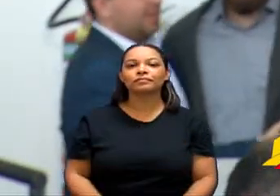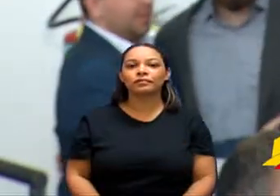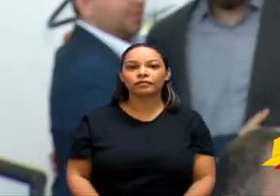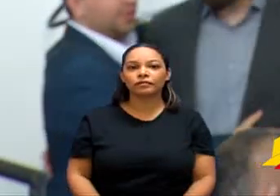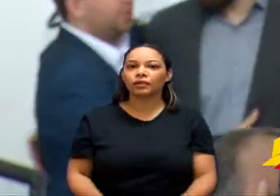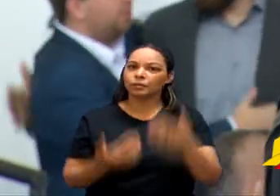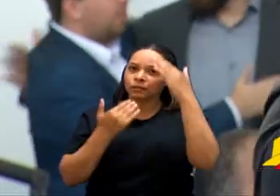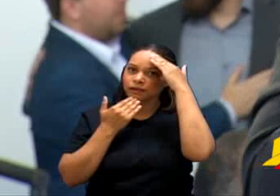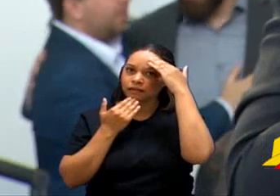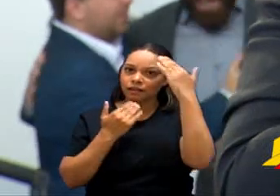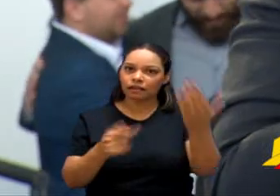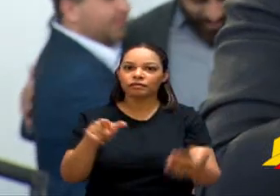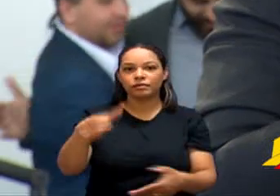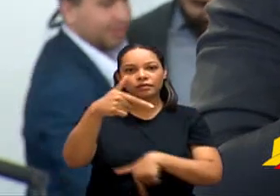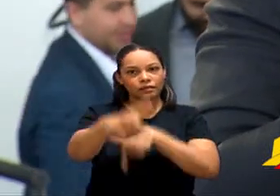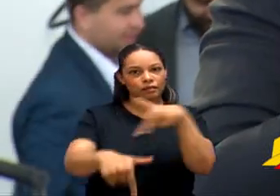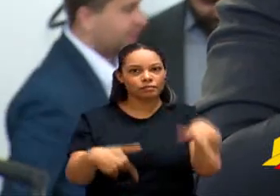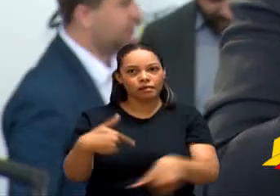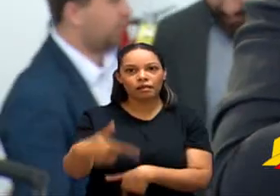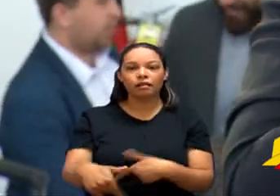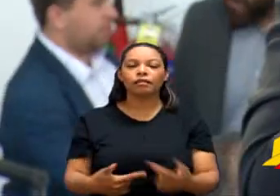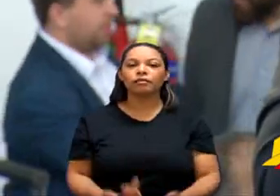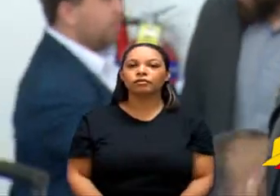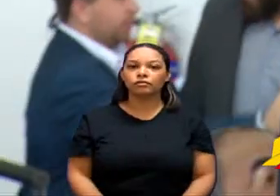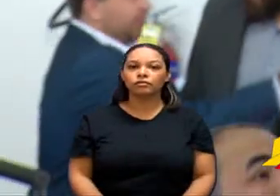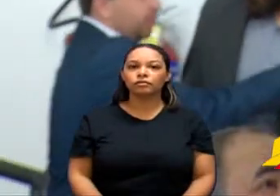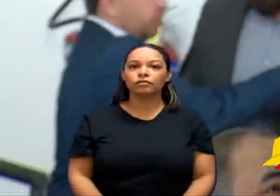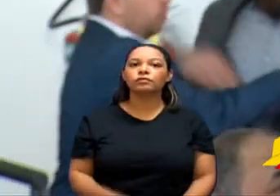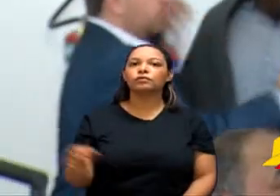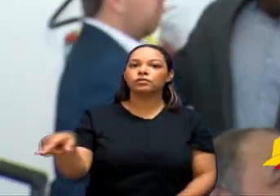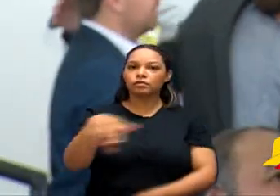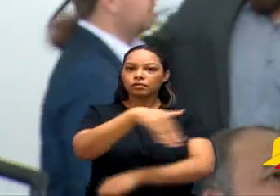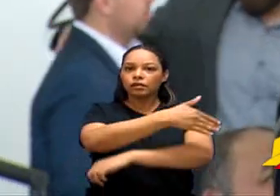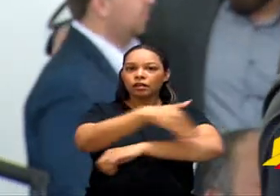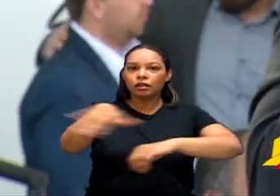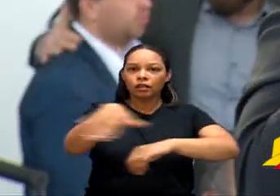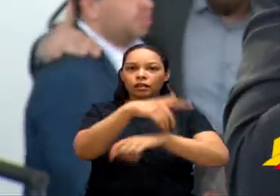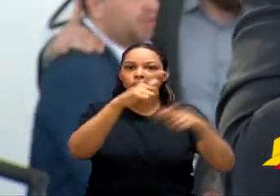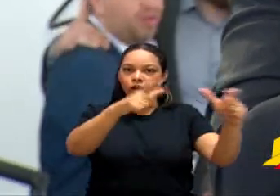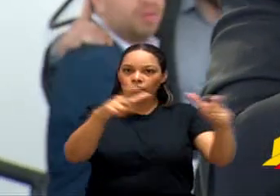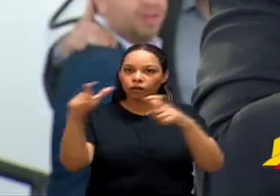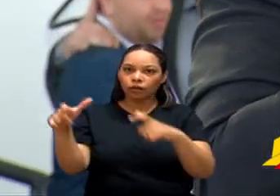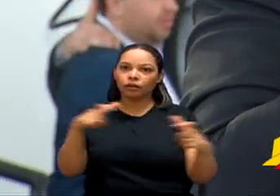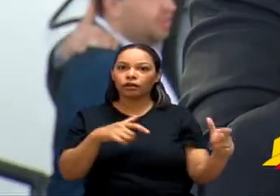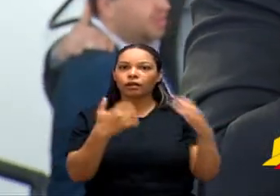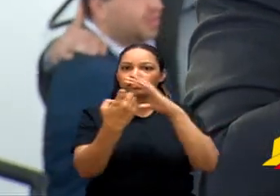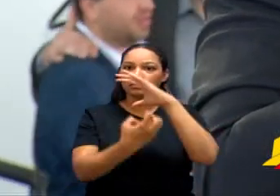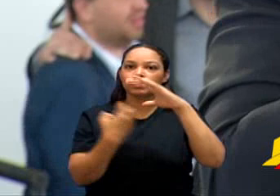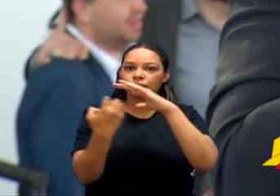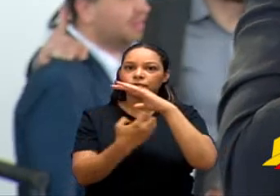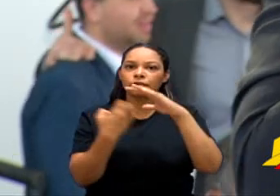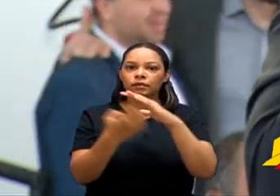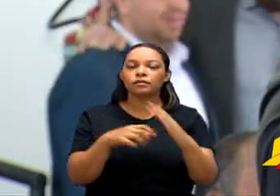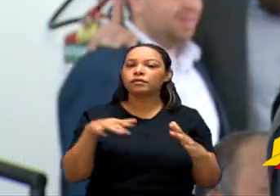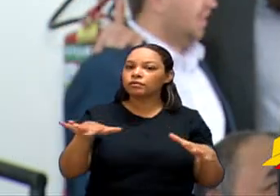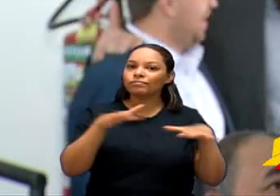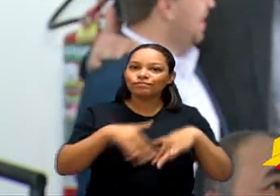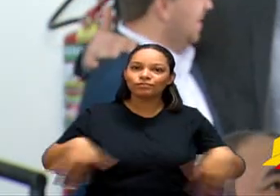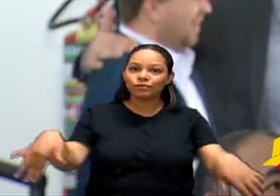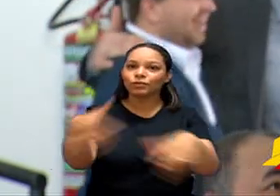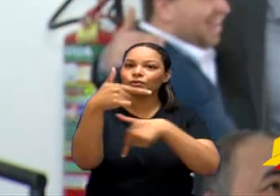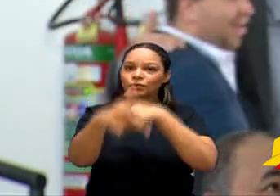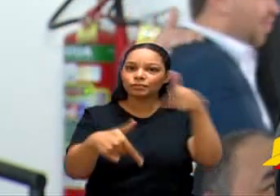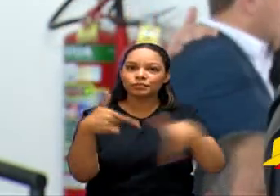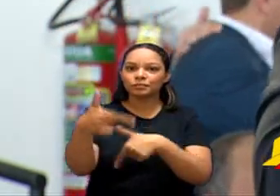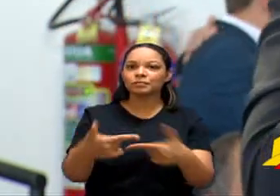Obrigado. Em toda a cidade, João. E na zona industrial também, em todos os lugares. Obrigado. É, a melhor coisa do mundo